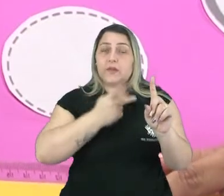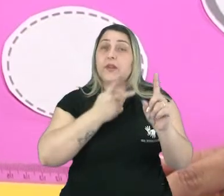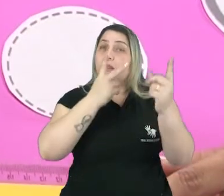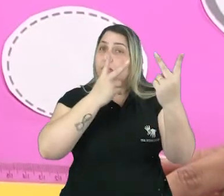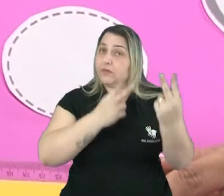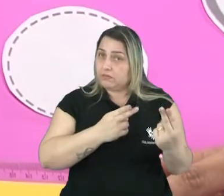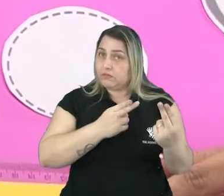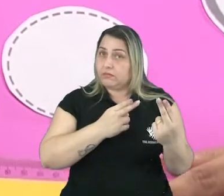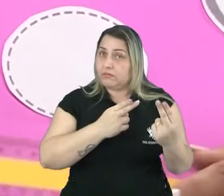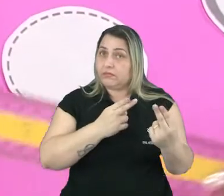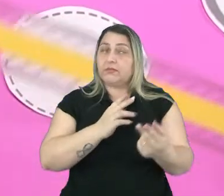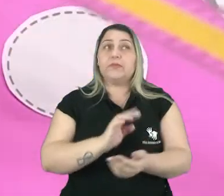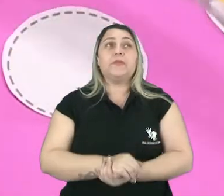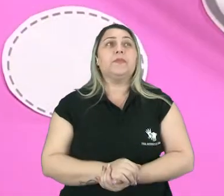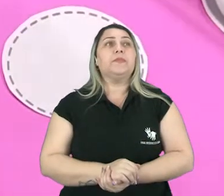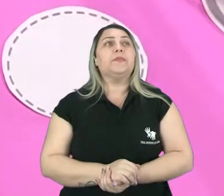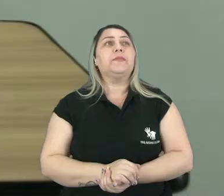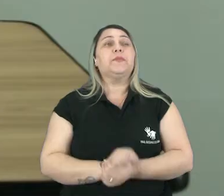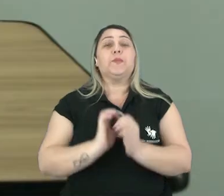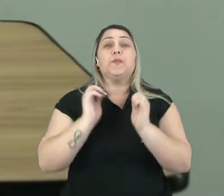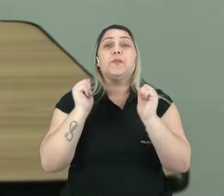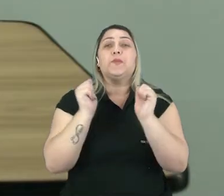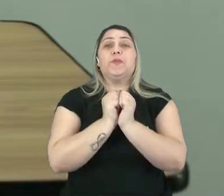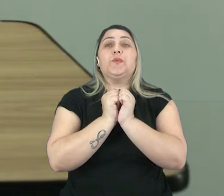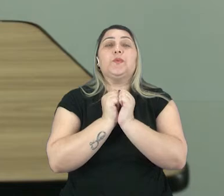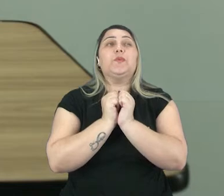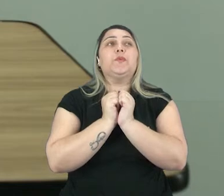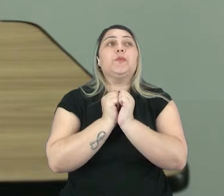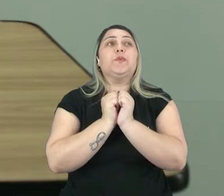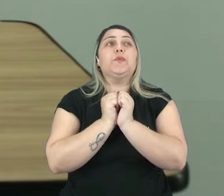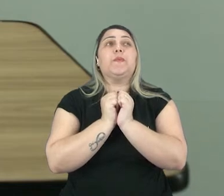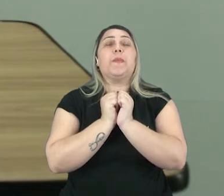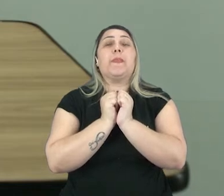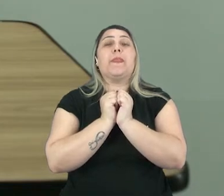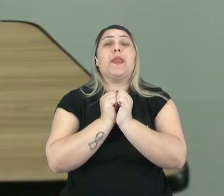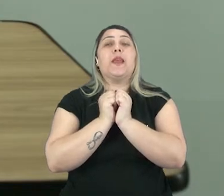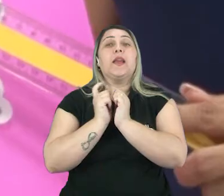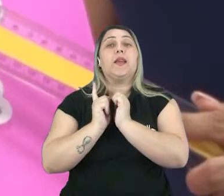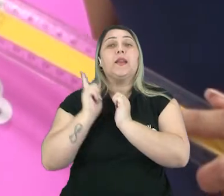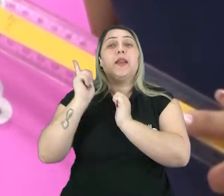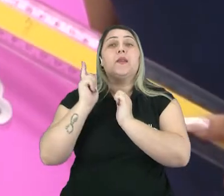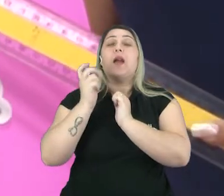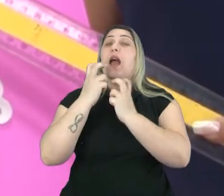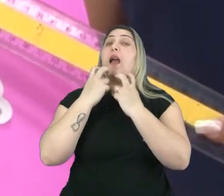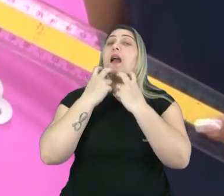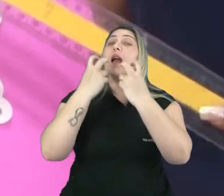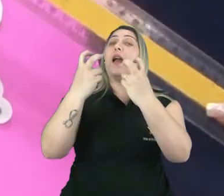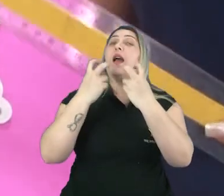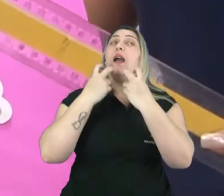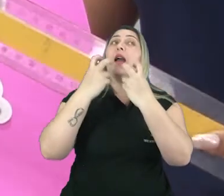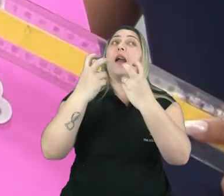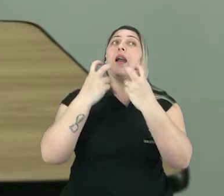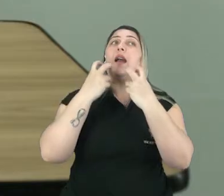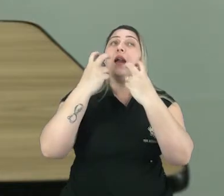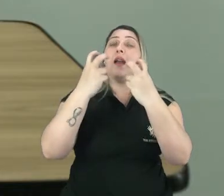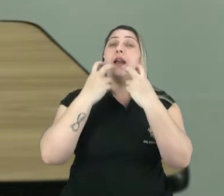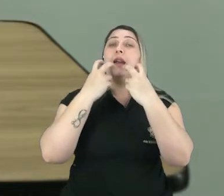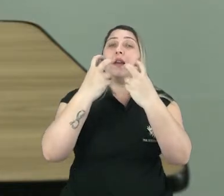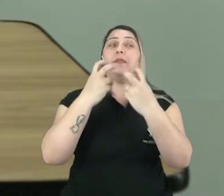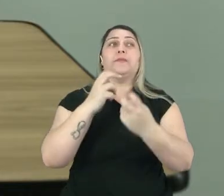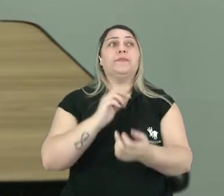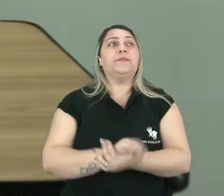mesmo tempo. Este é o balão do grito, quando um dos personagens